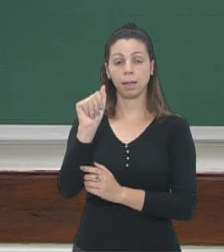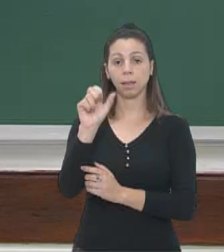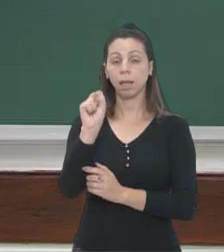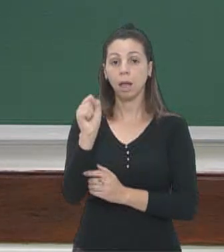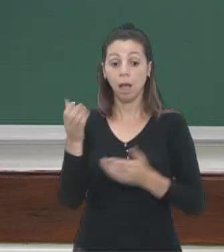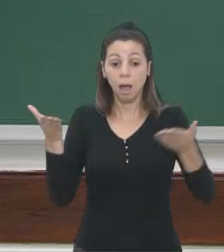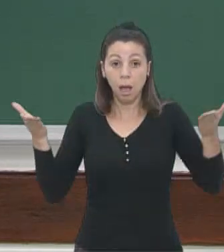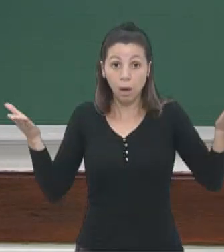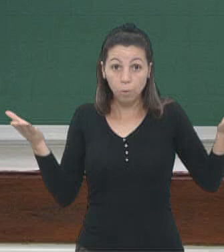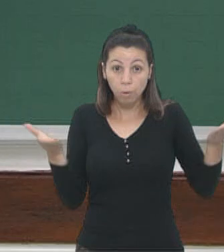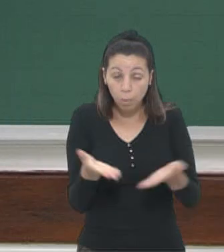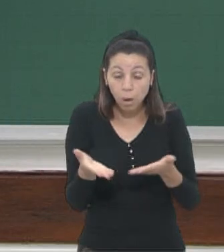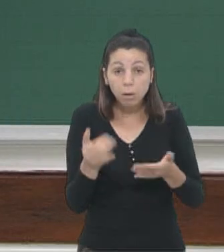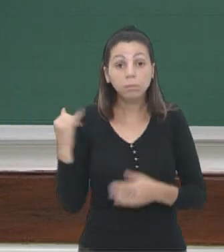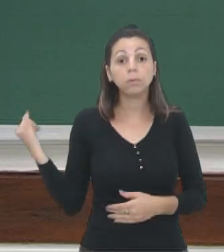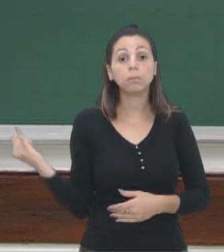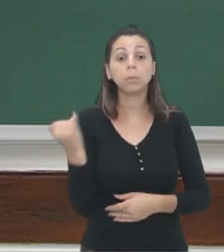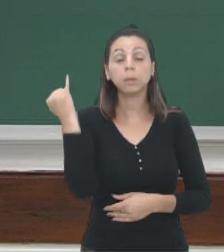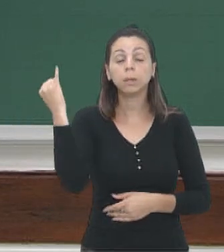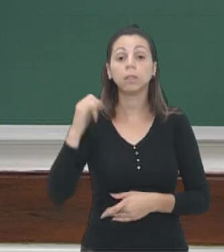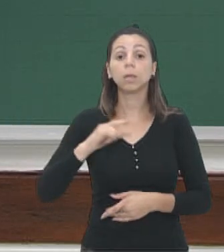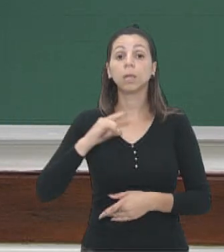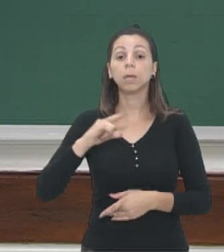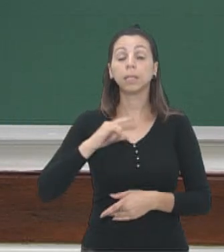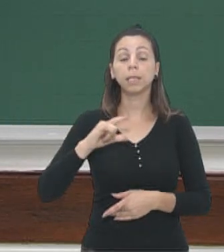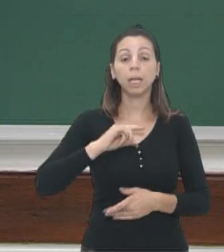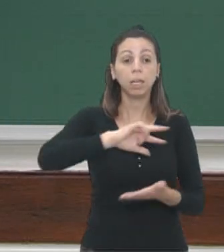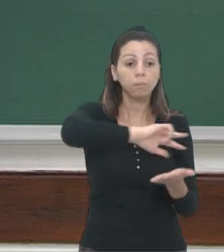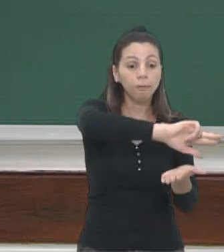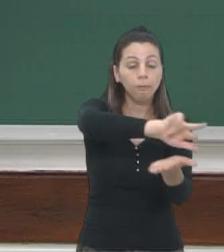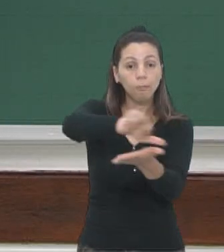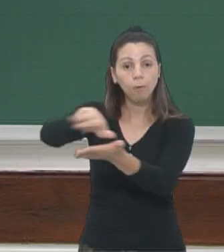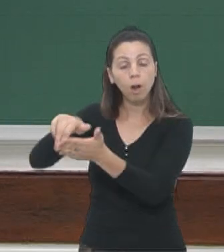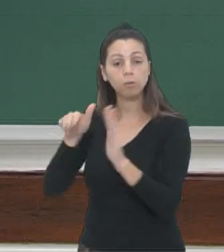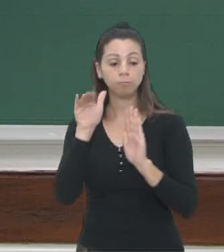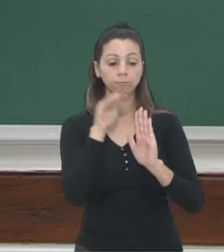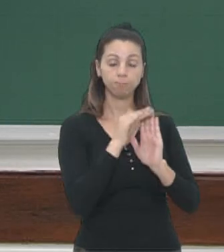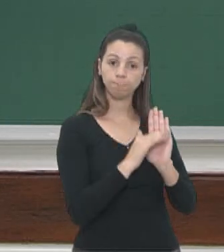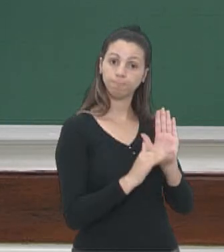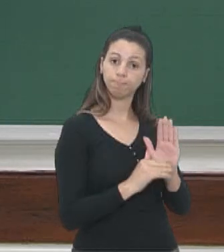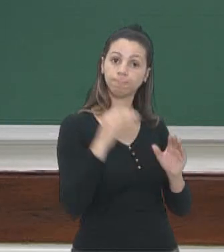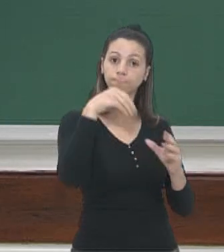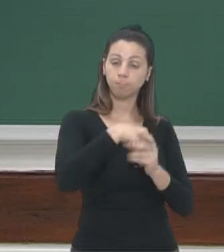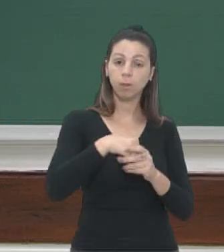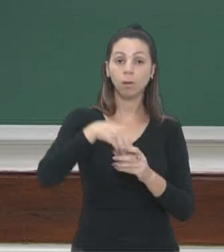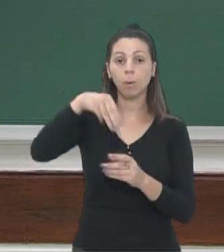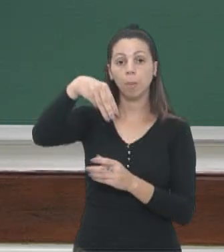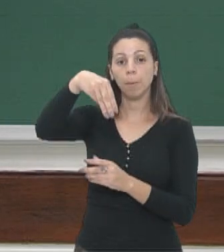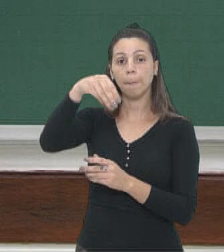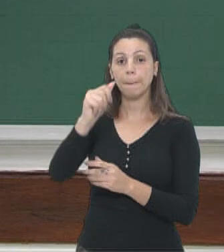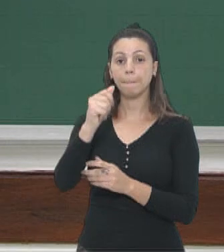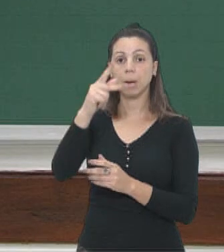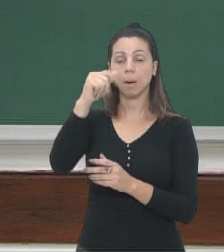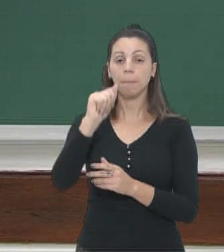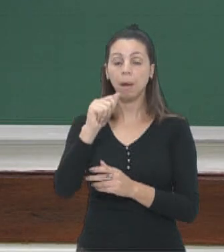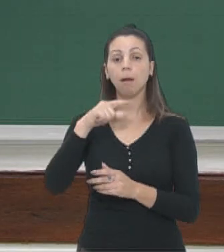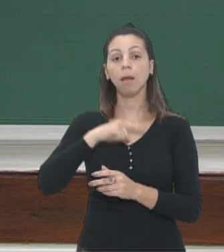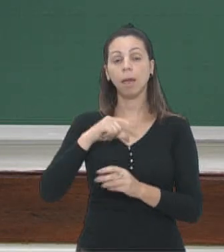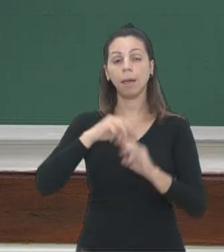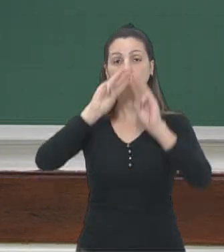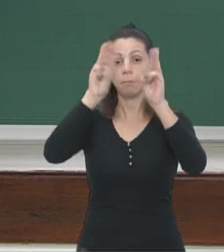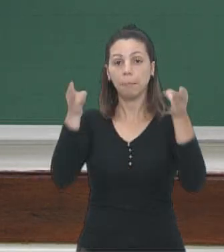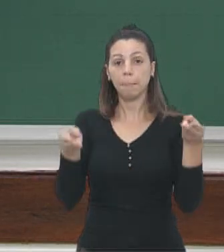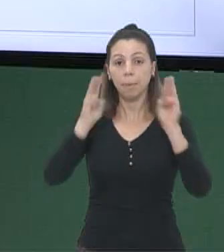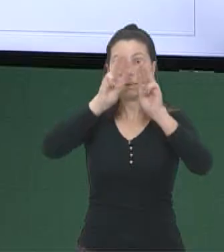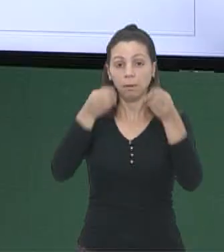é importante que você saiba que dentre os vários elementos que compõem o mapa, um deles são os paralelos e os meridianos. Agora a gente vai para o